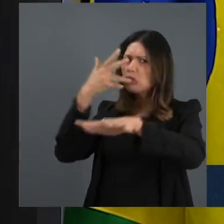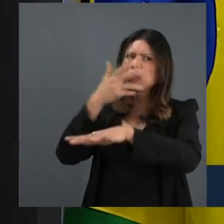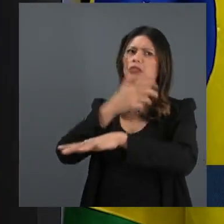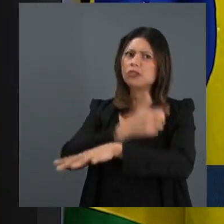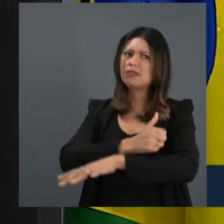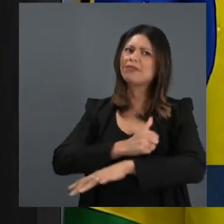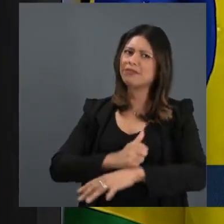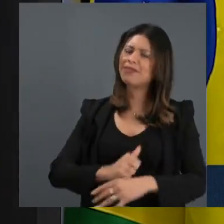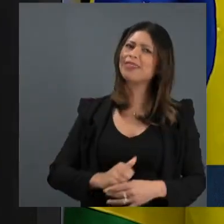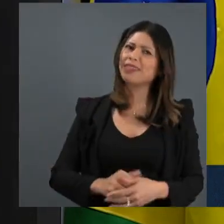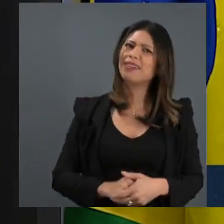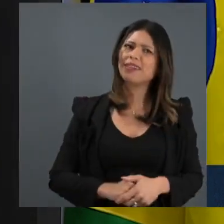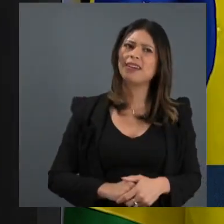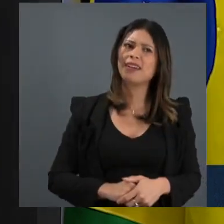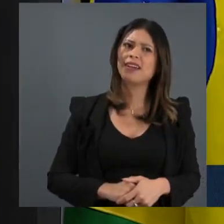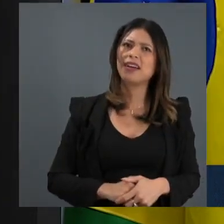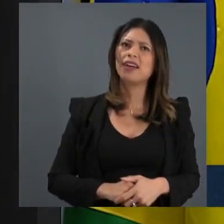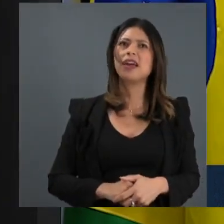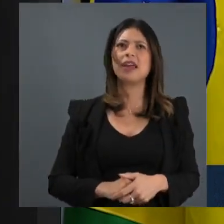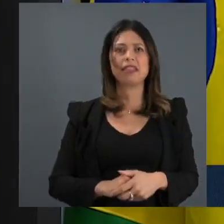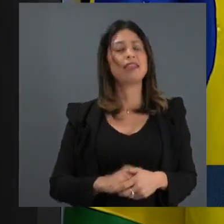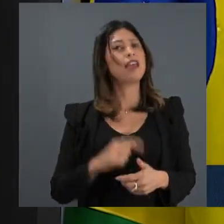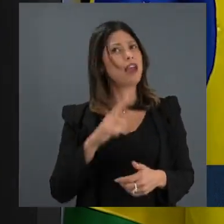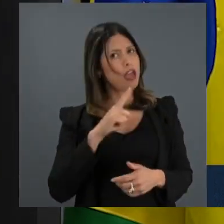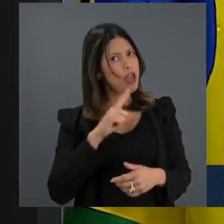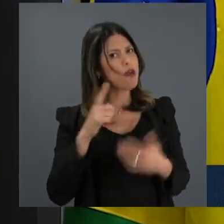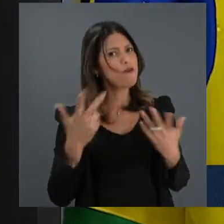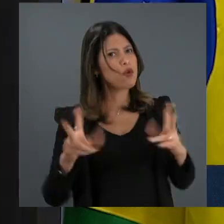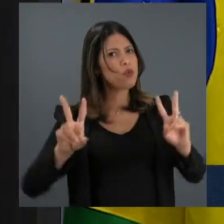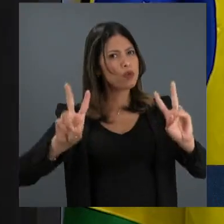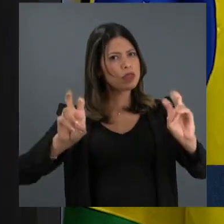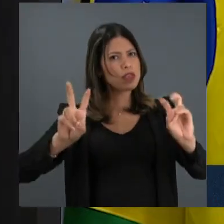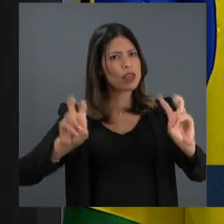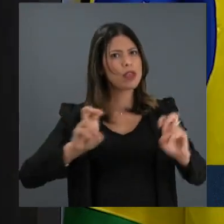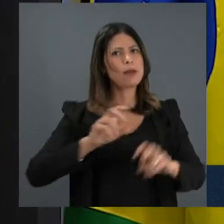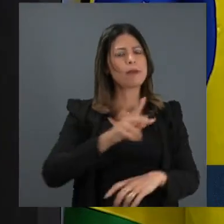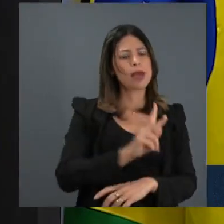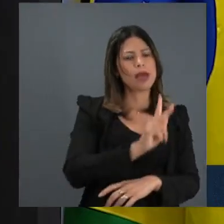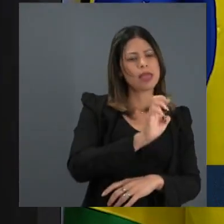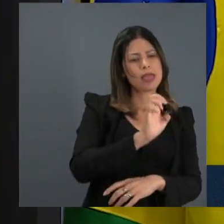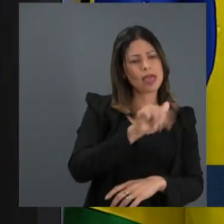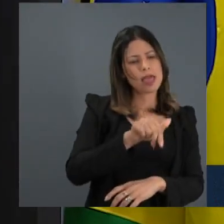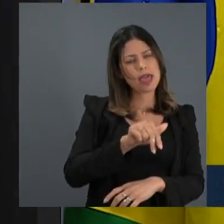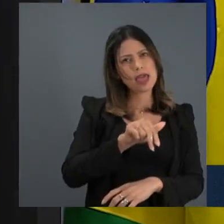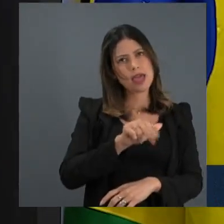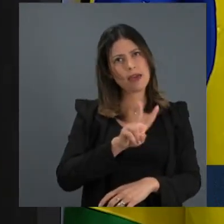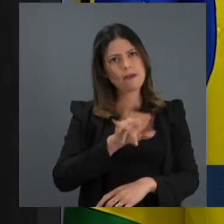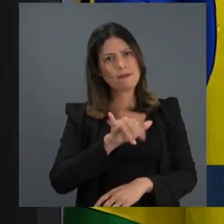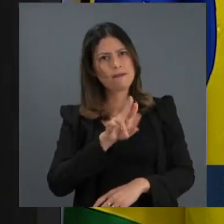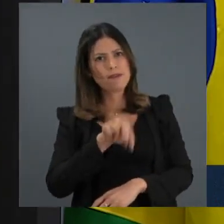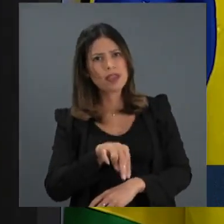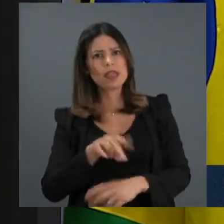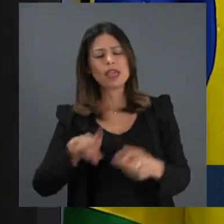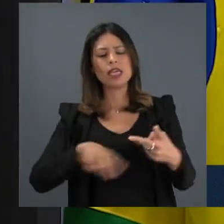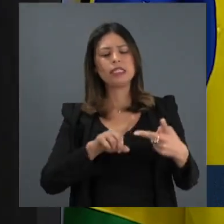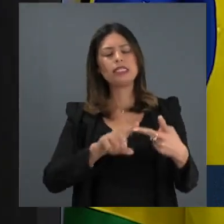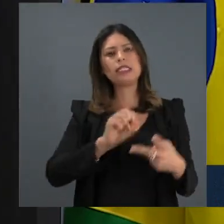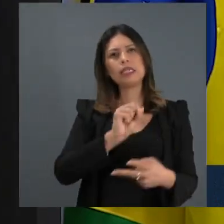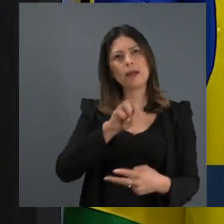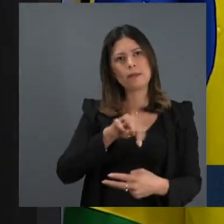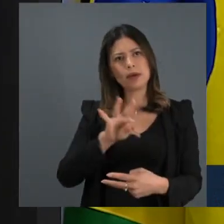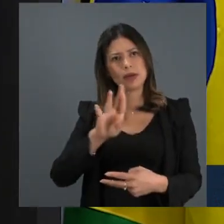feita pelo Space Liberdade, Kevin, Samanta, alguns parlamentares,